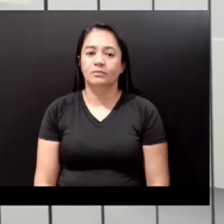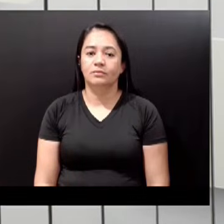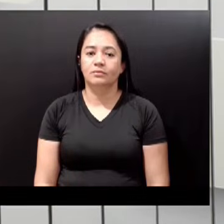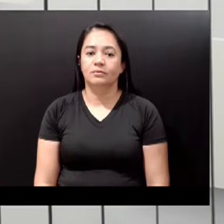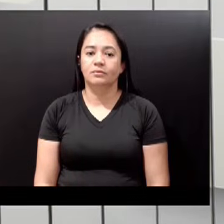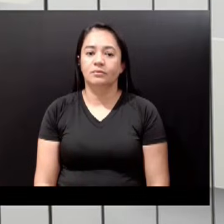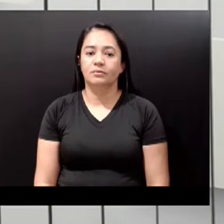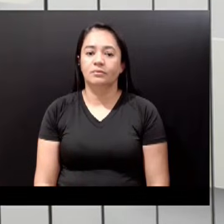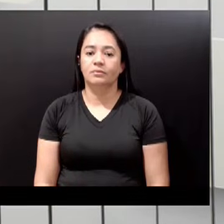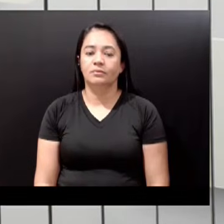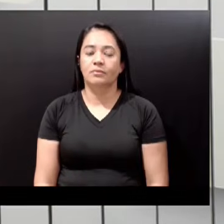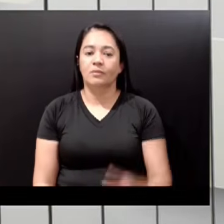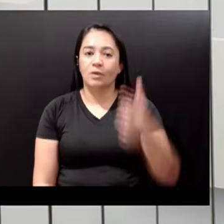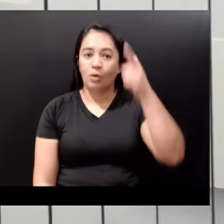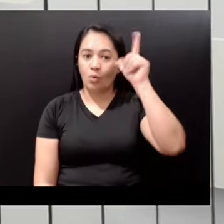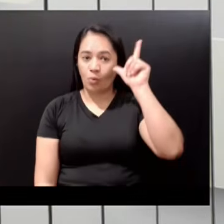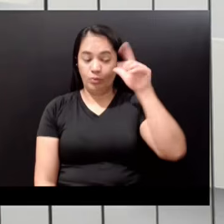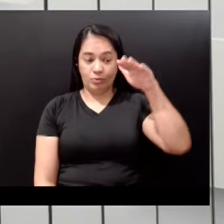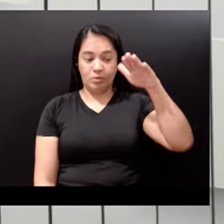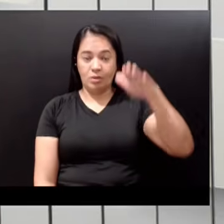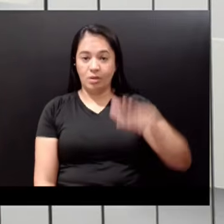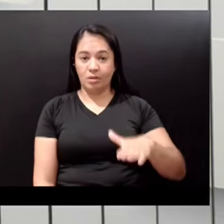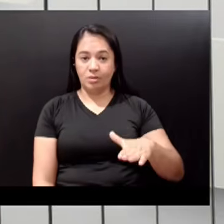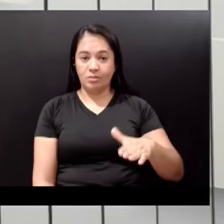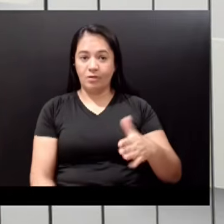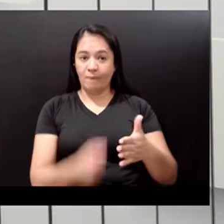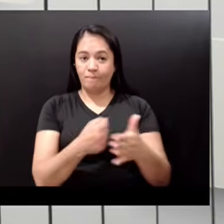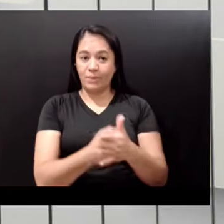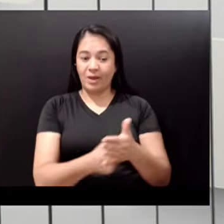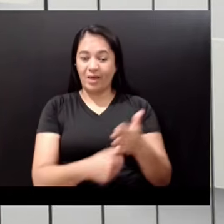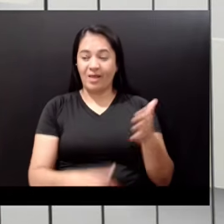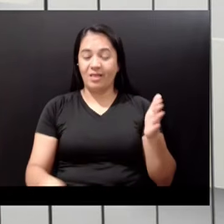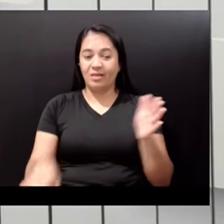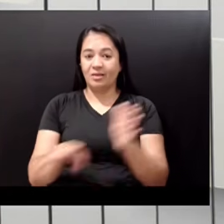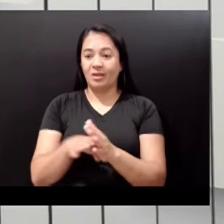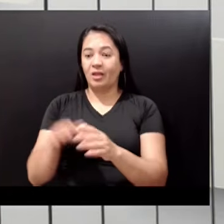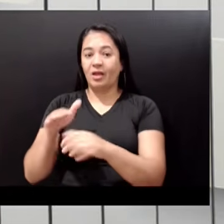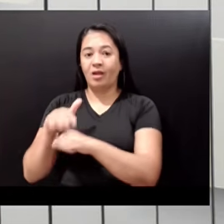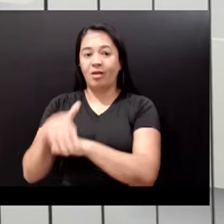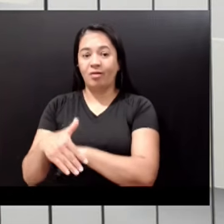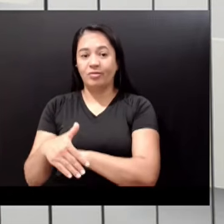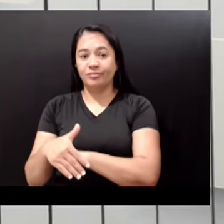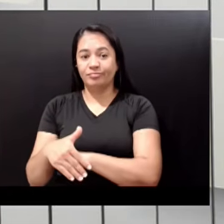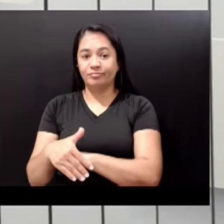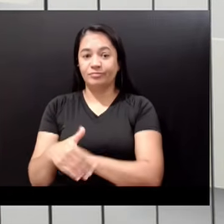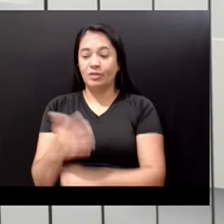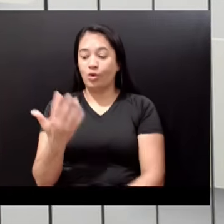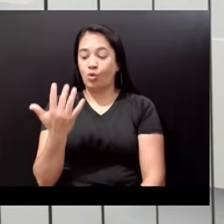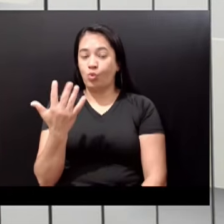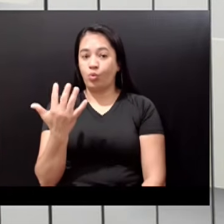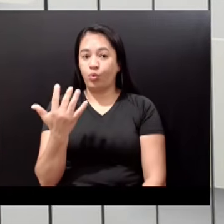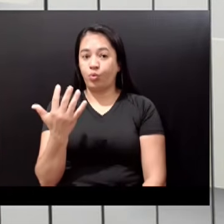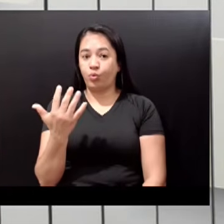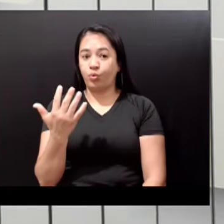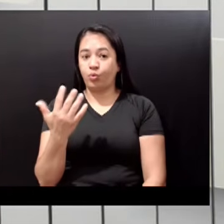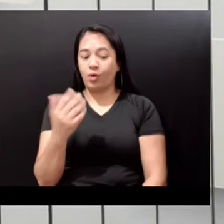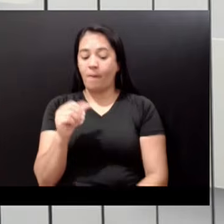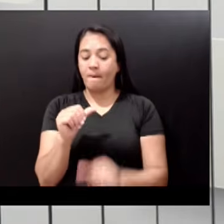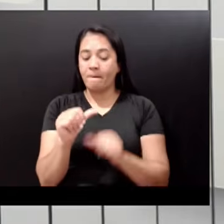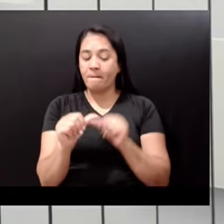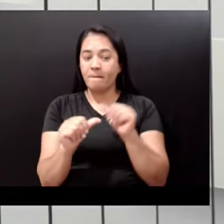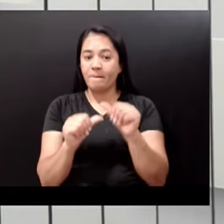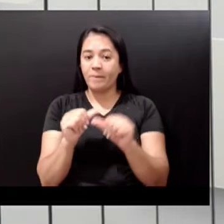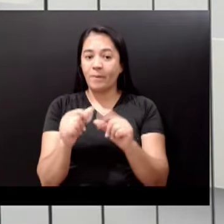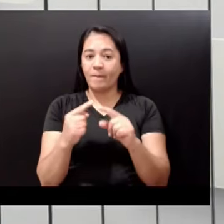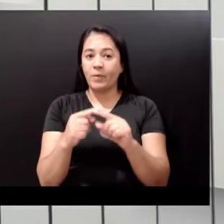Ontem à tarde e persistiu até a noite, as condições atmosféricas se modificaram, pois o sistema que atuava